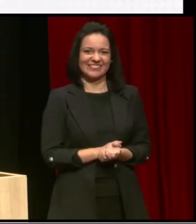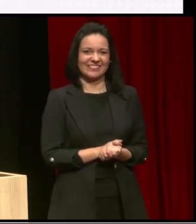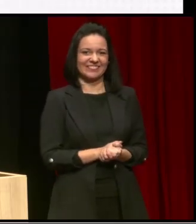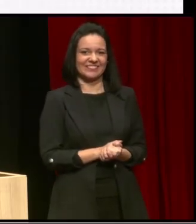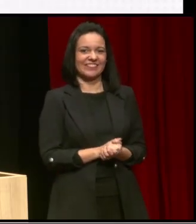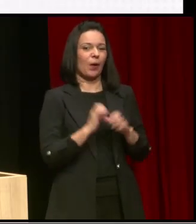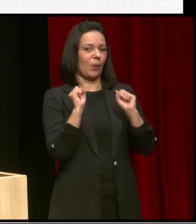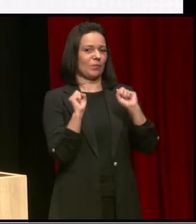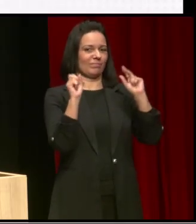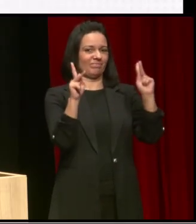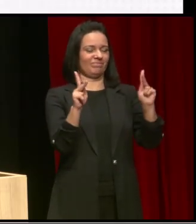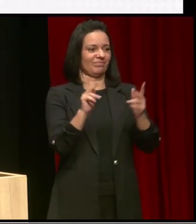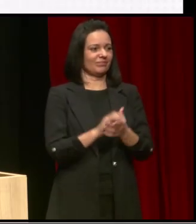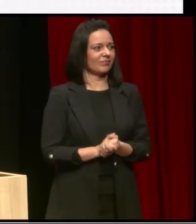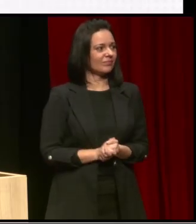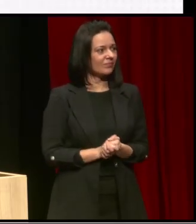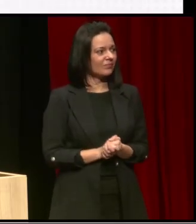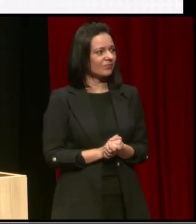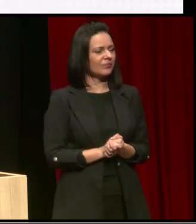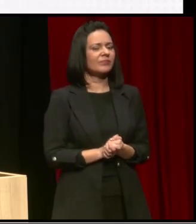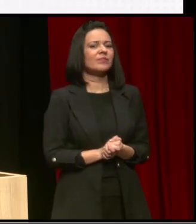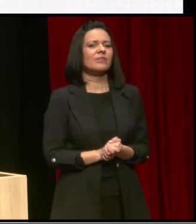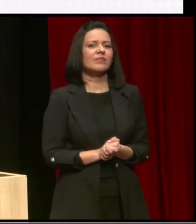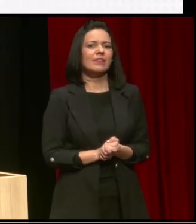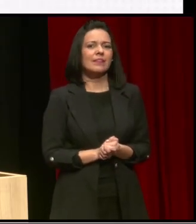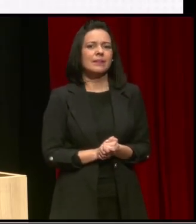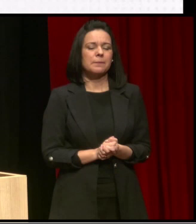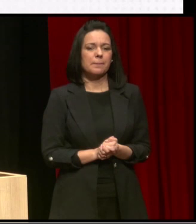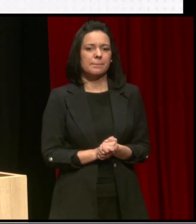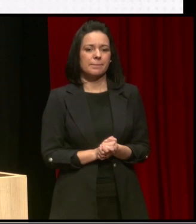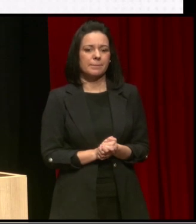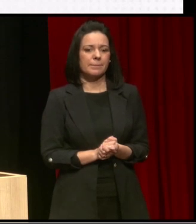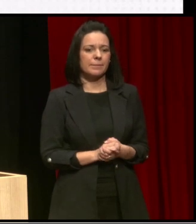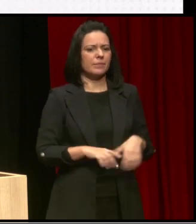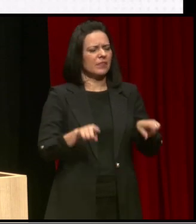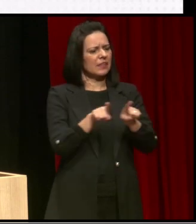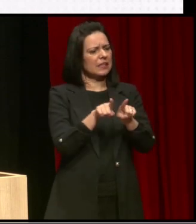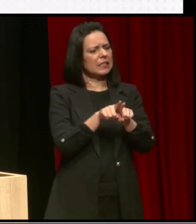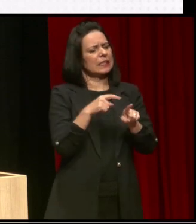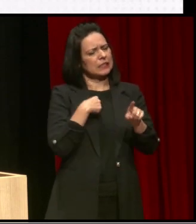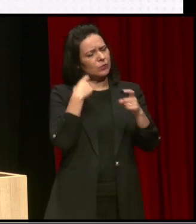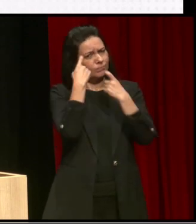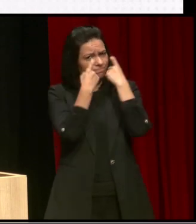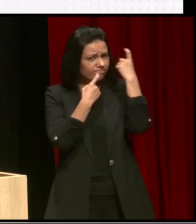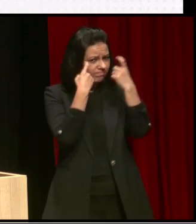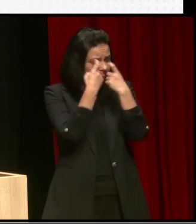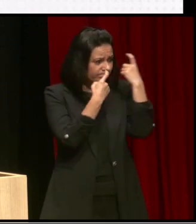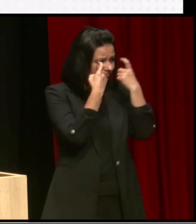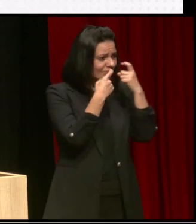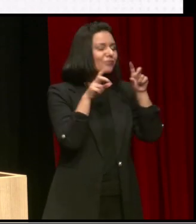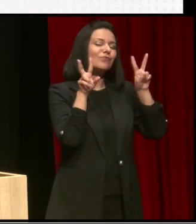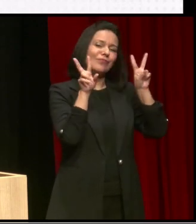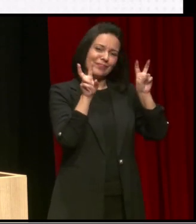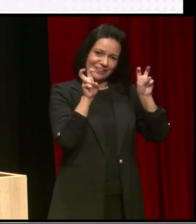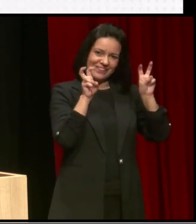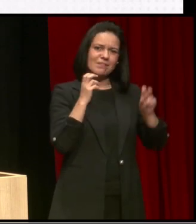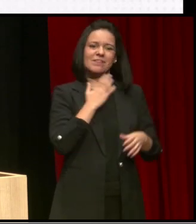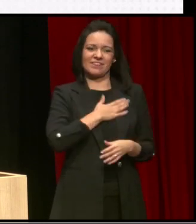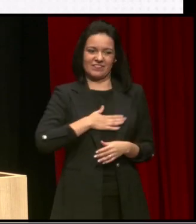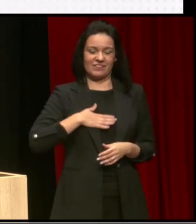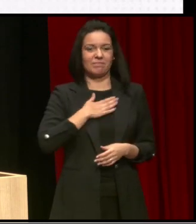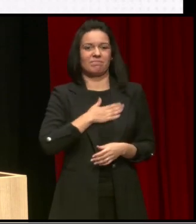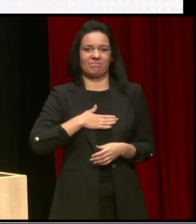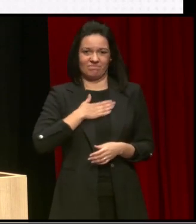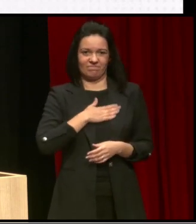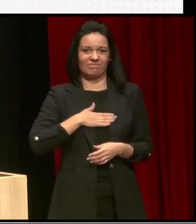Ok. Mas a grande razão, gente, que eu me preocupo com esse tema e gosto desse tema, é